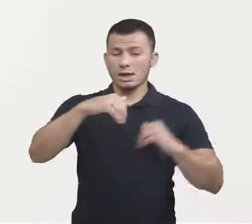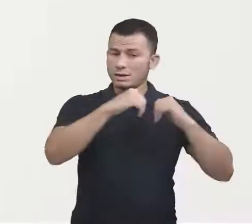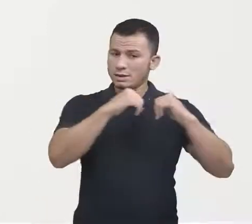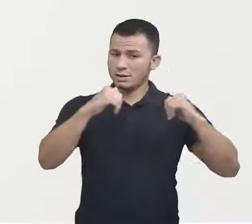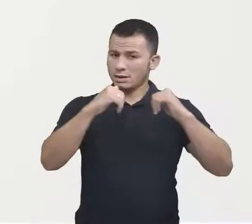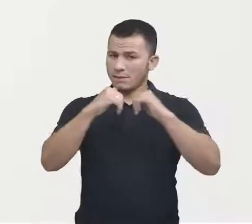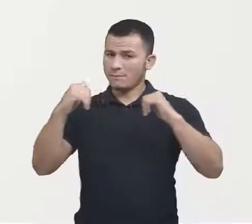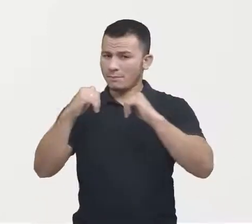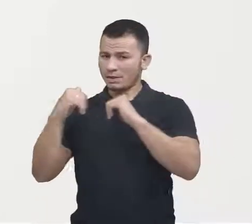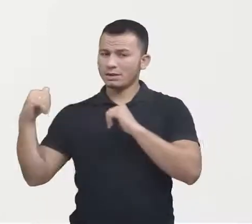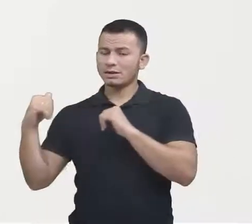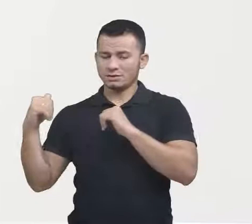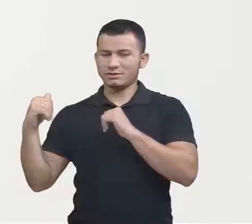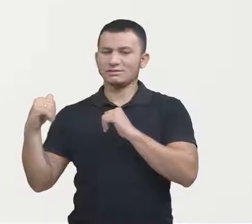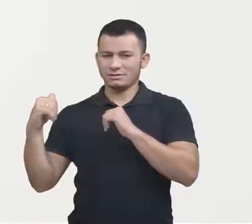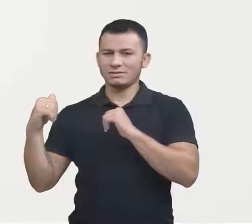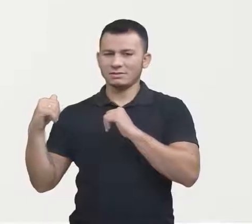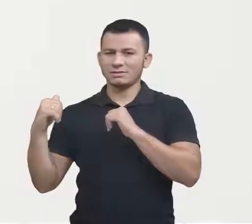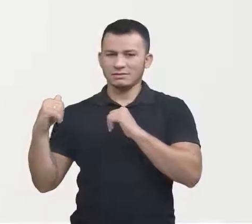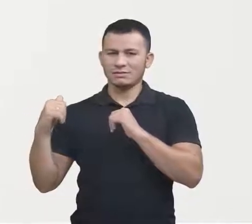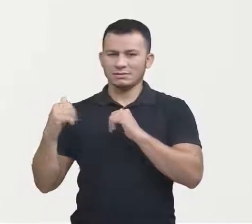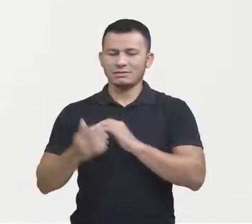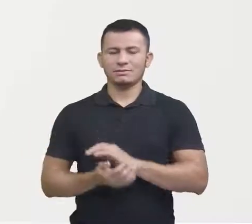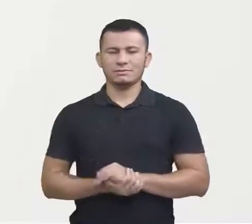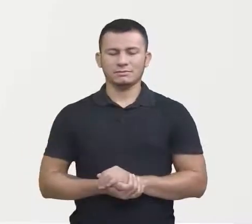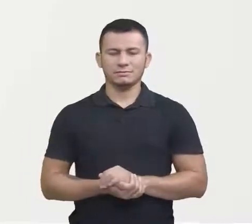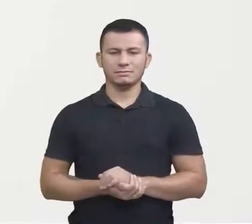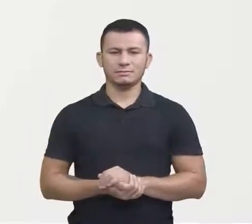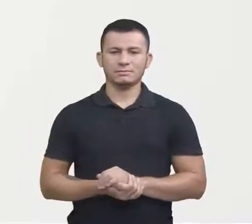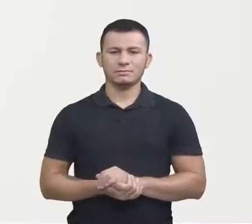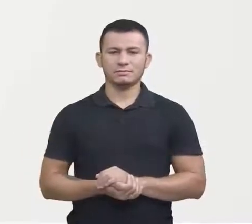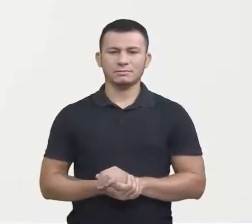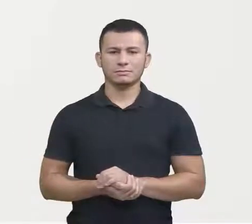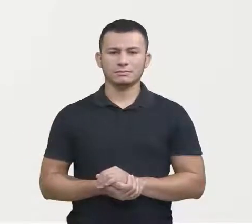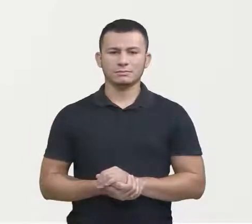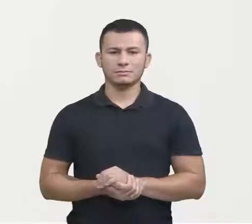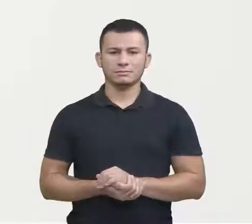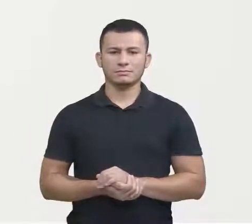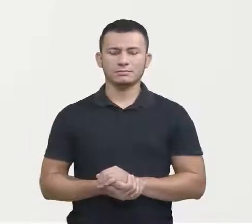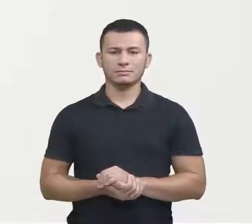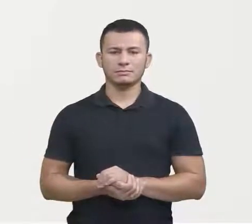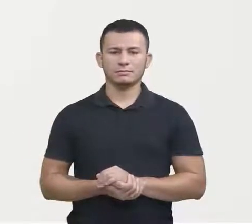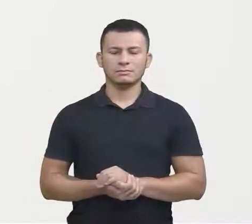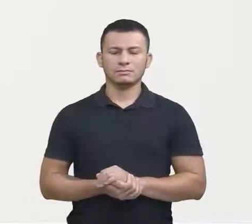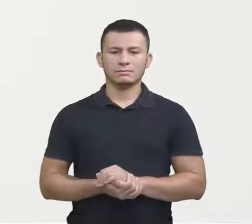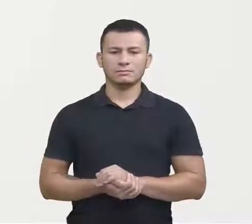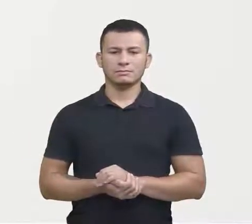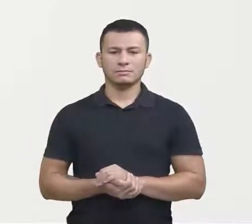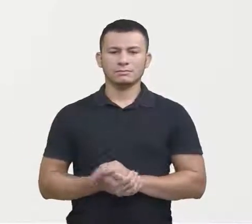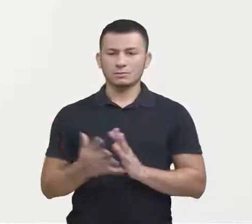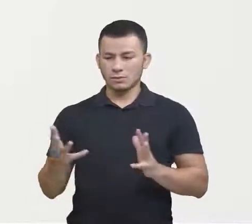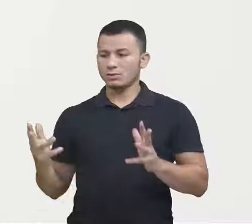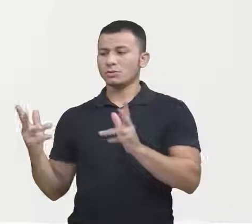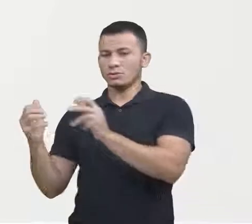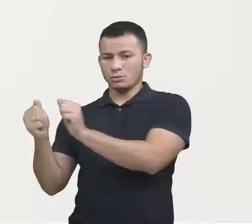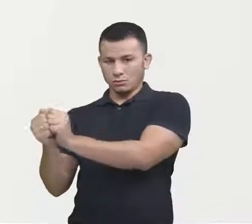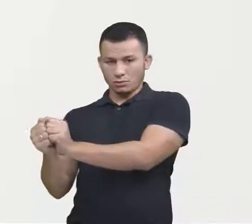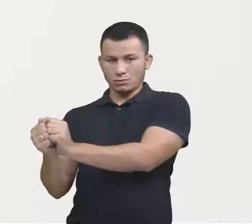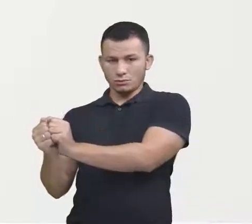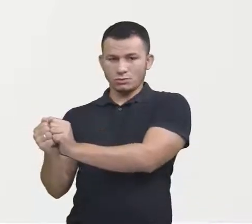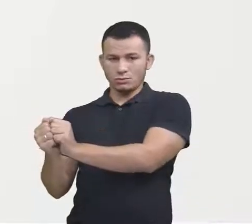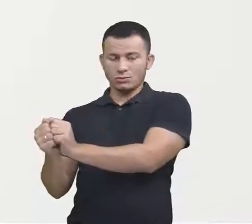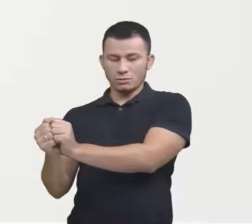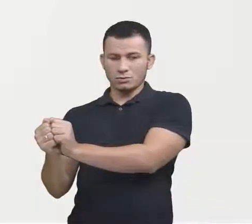certo parados ó e aqui ó eu tenho tudo junto